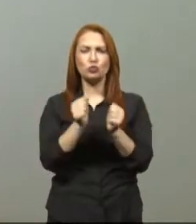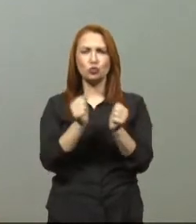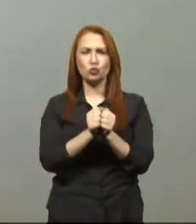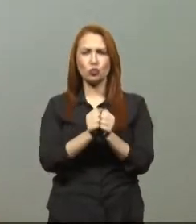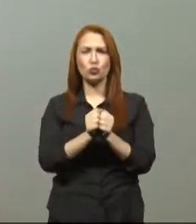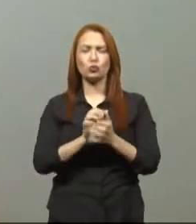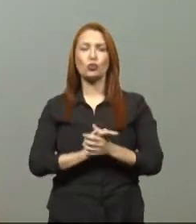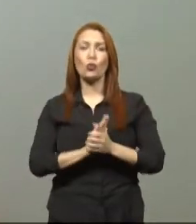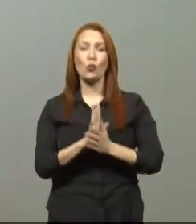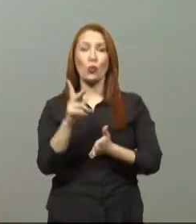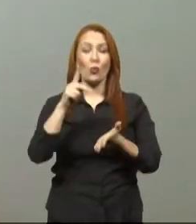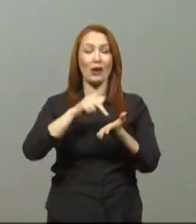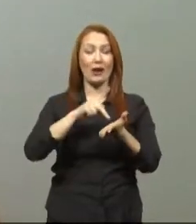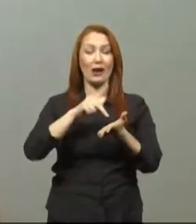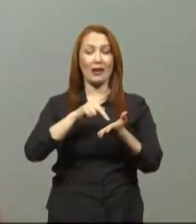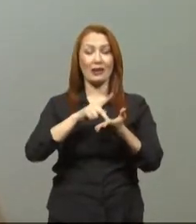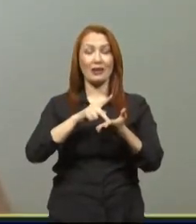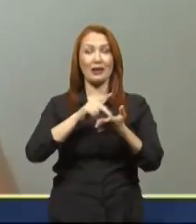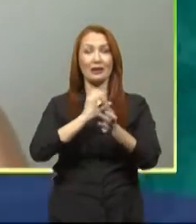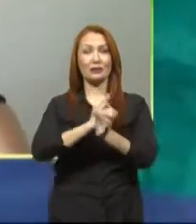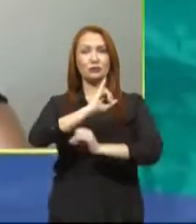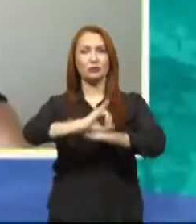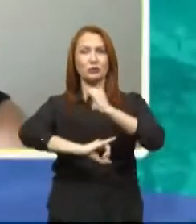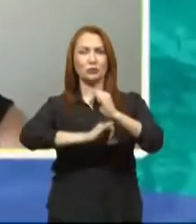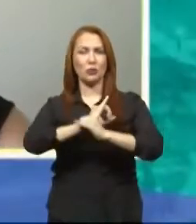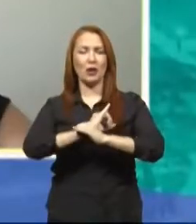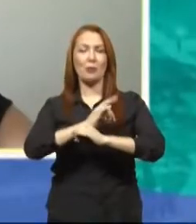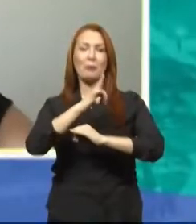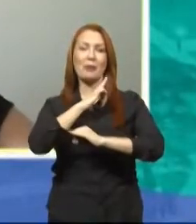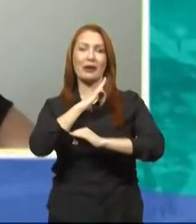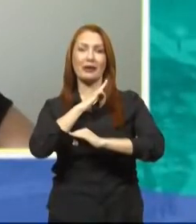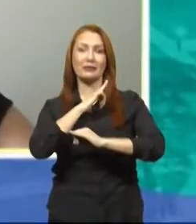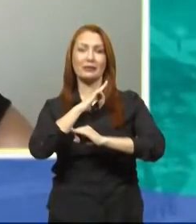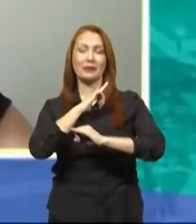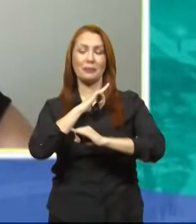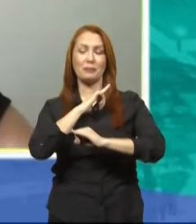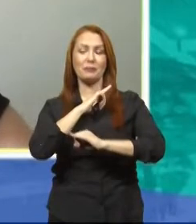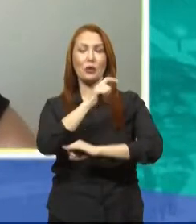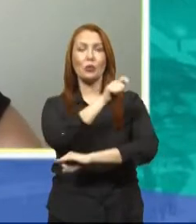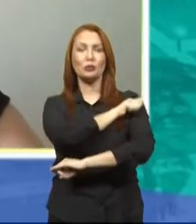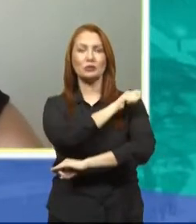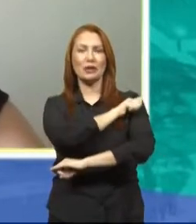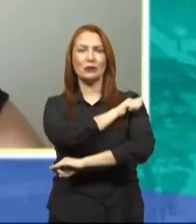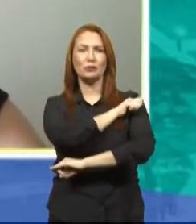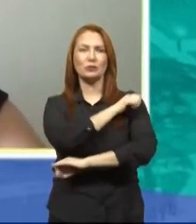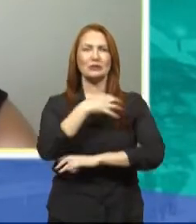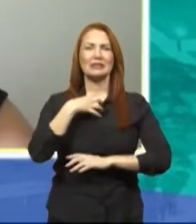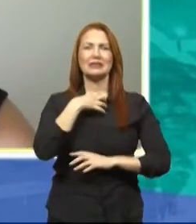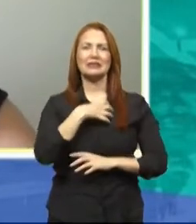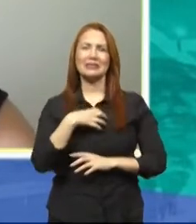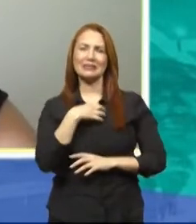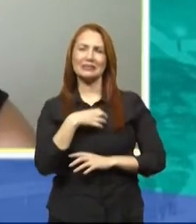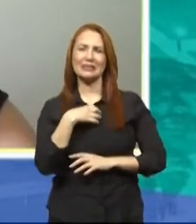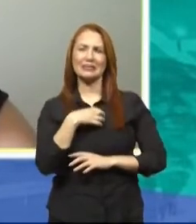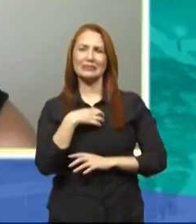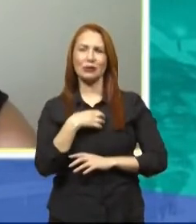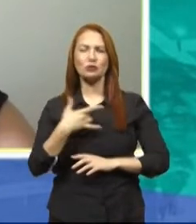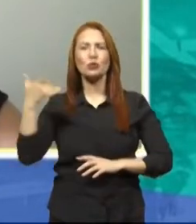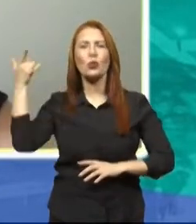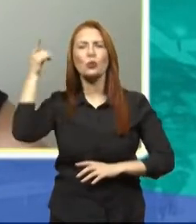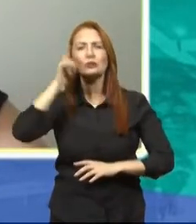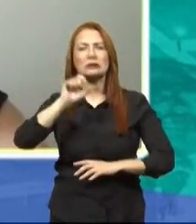virtual, realidade aumentada, para dar aos alunos realmente a sensação da imersão nos ambientes